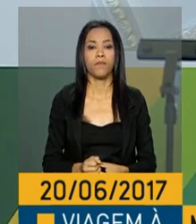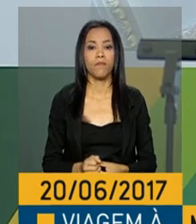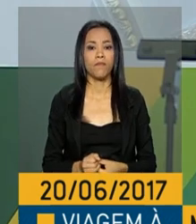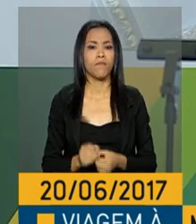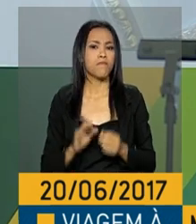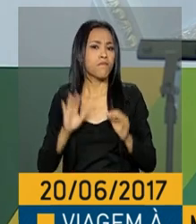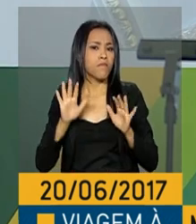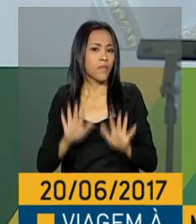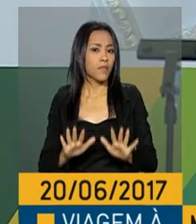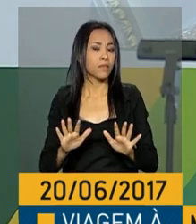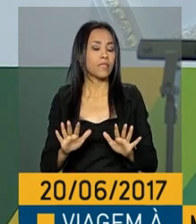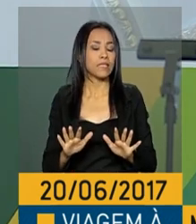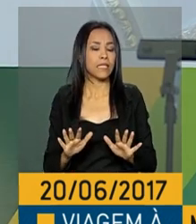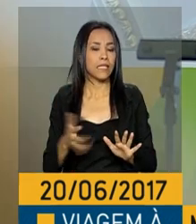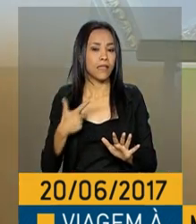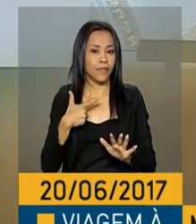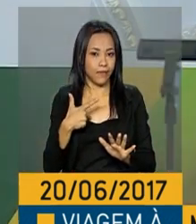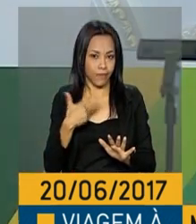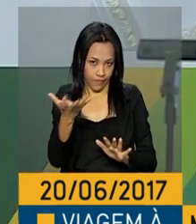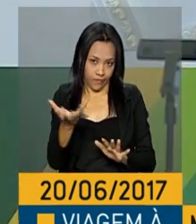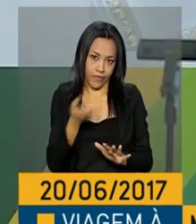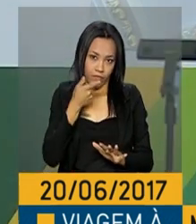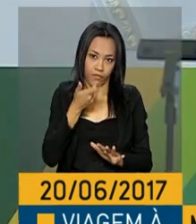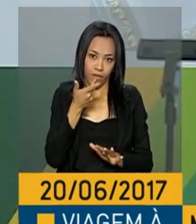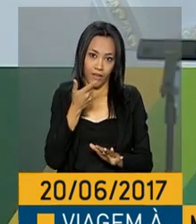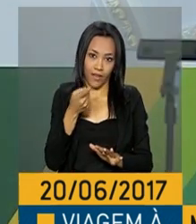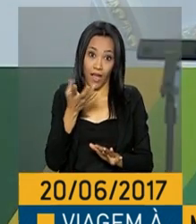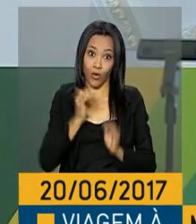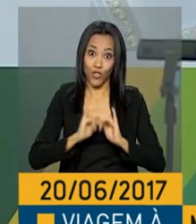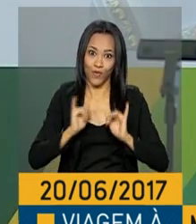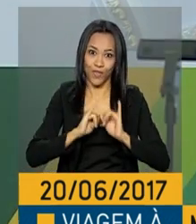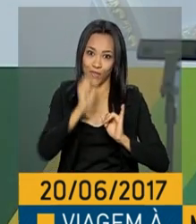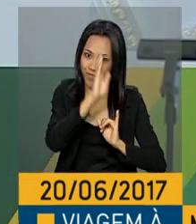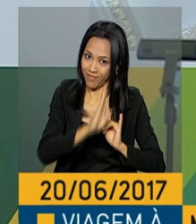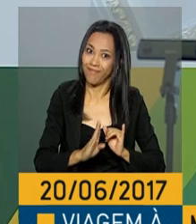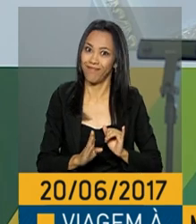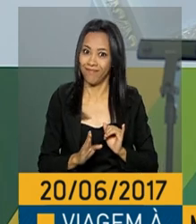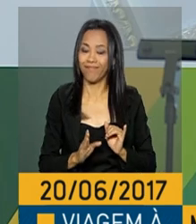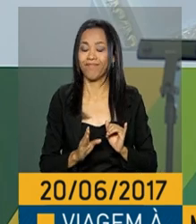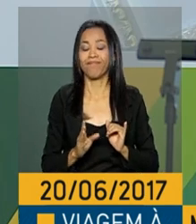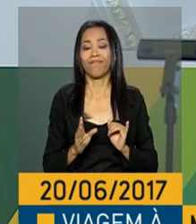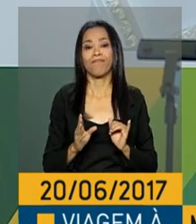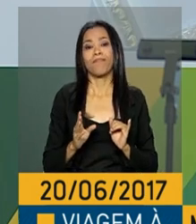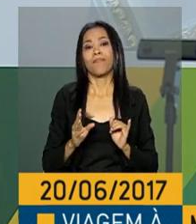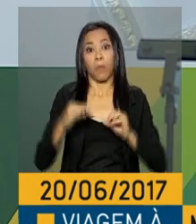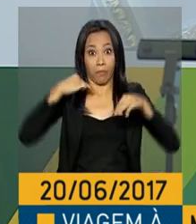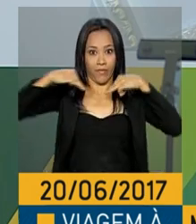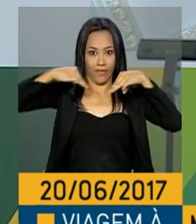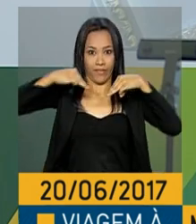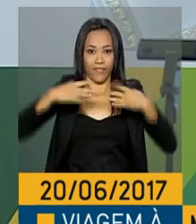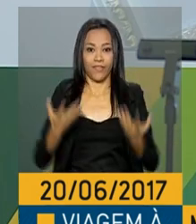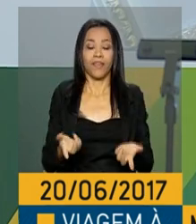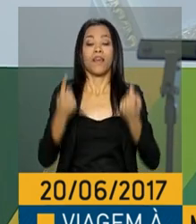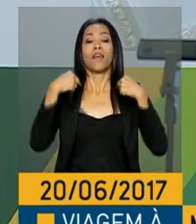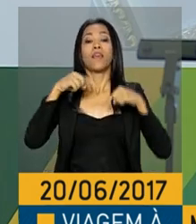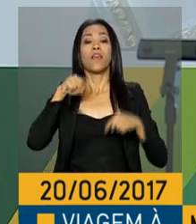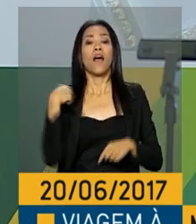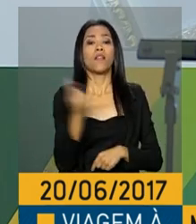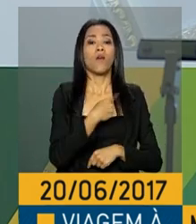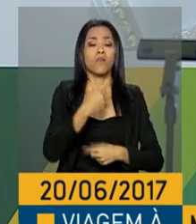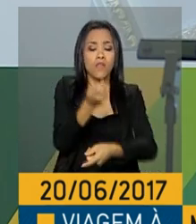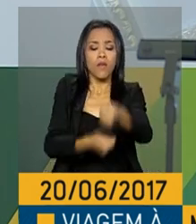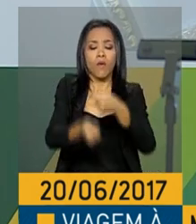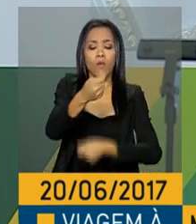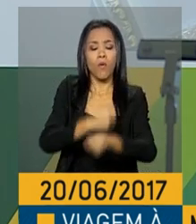Mas eu devo dizer, e aqui vai a propaganda do Brasil, não é? Que a nossa economia abre